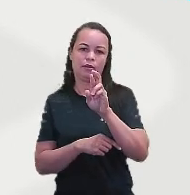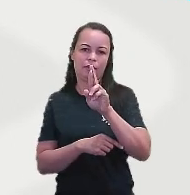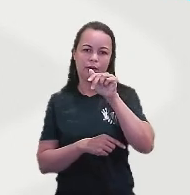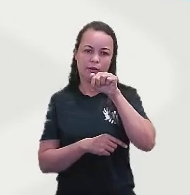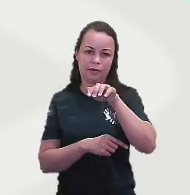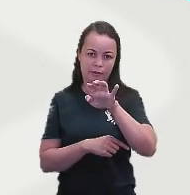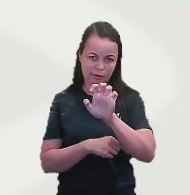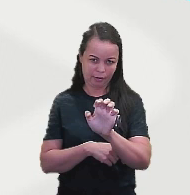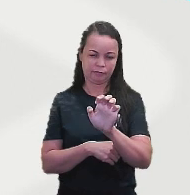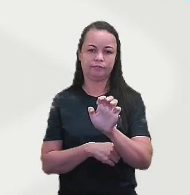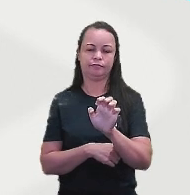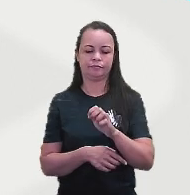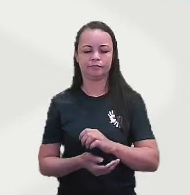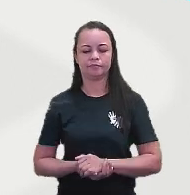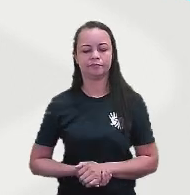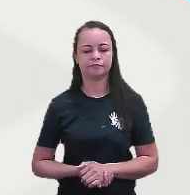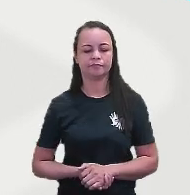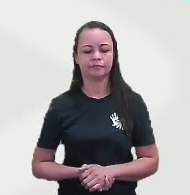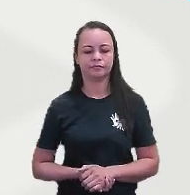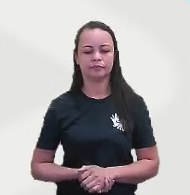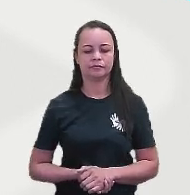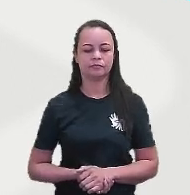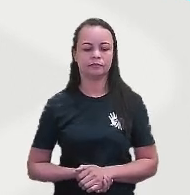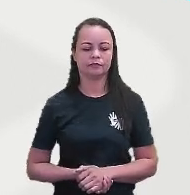Nossa segunda questão agora.